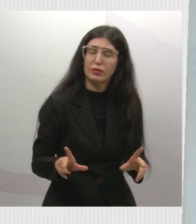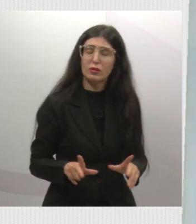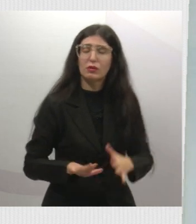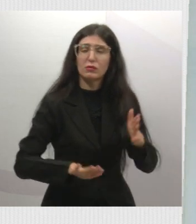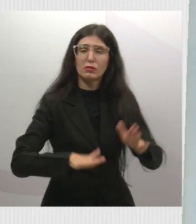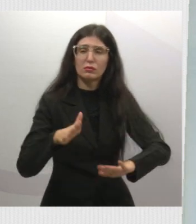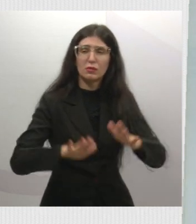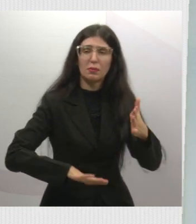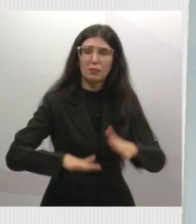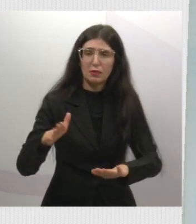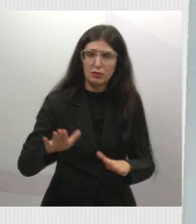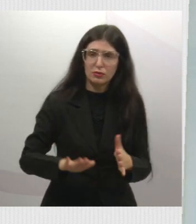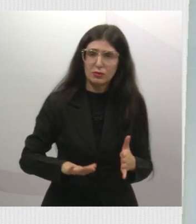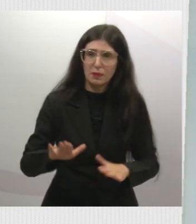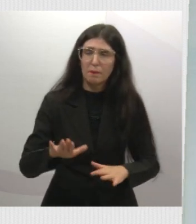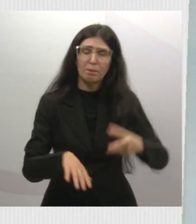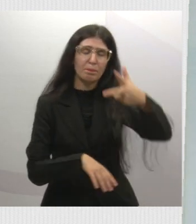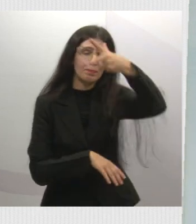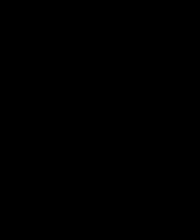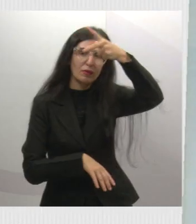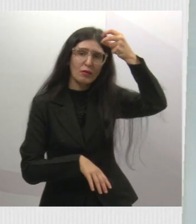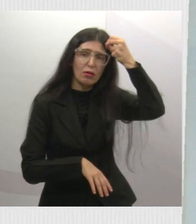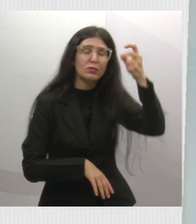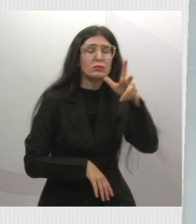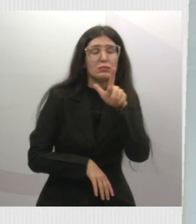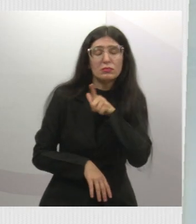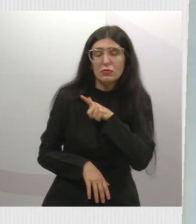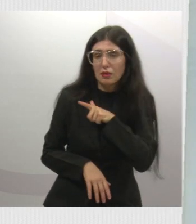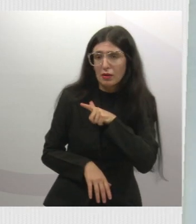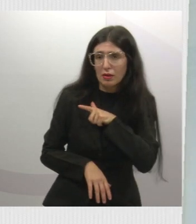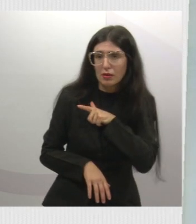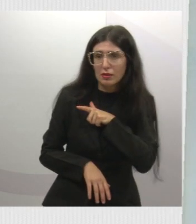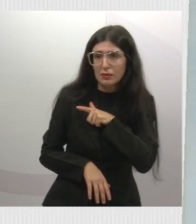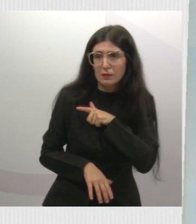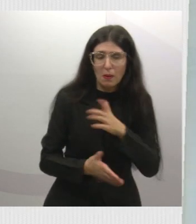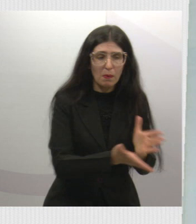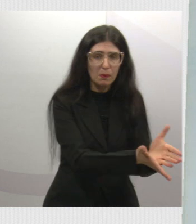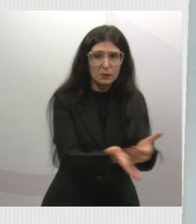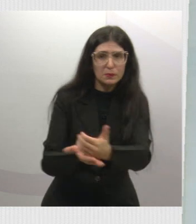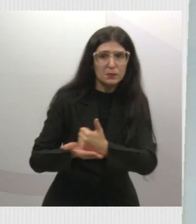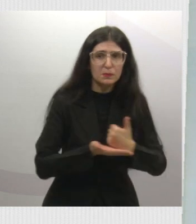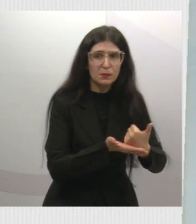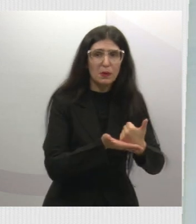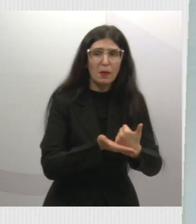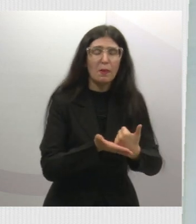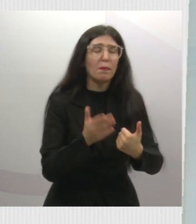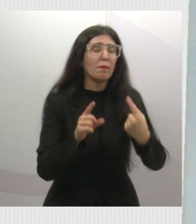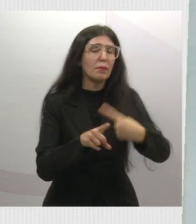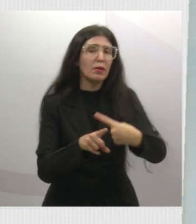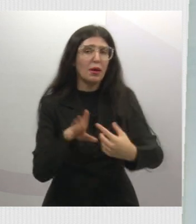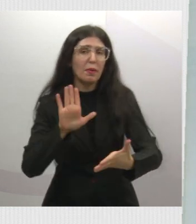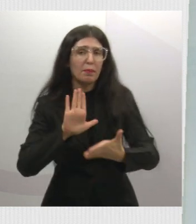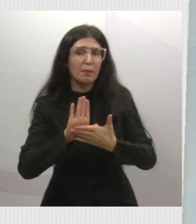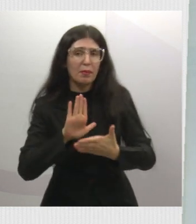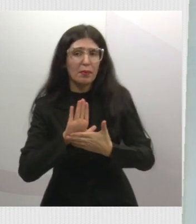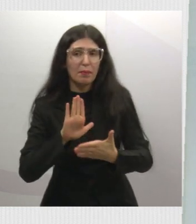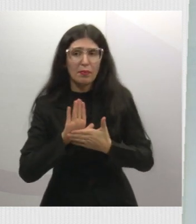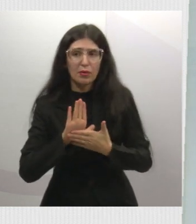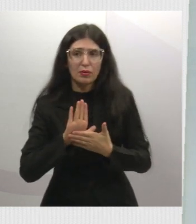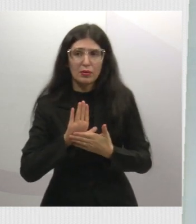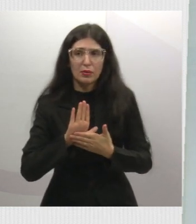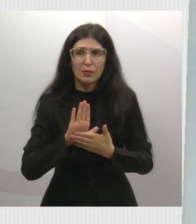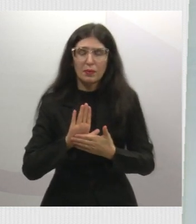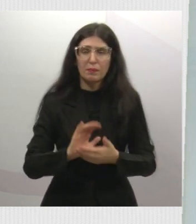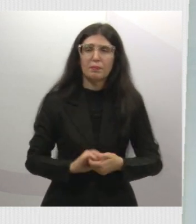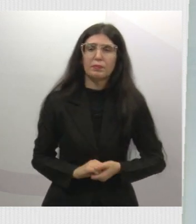de Previdência tem do município, onde a proposta do Instituto de Previdência é zelar